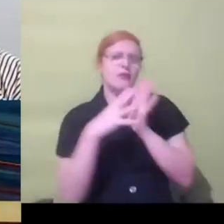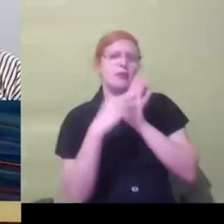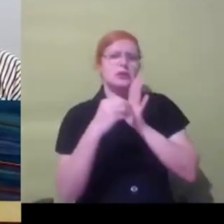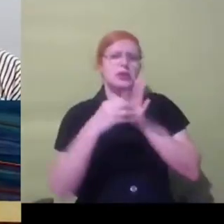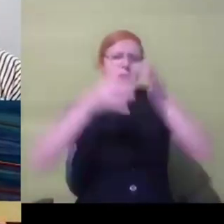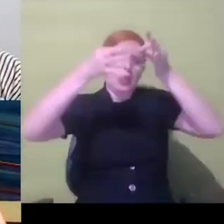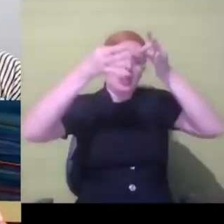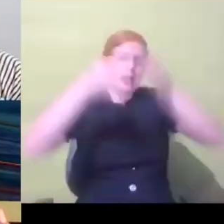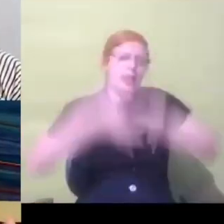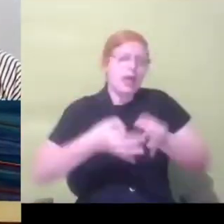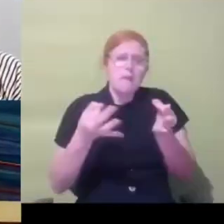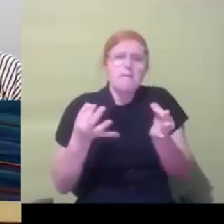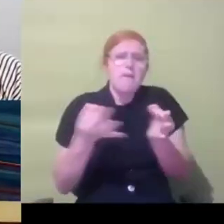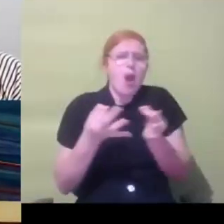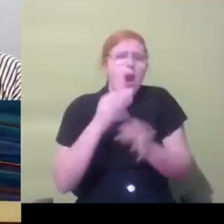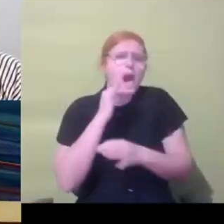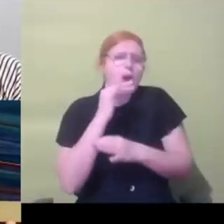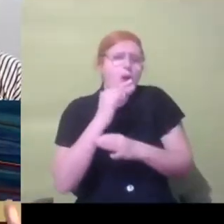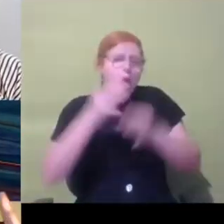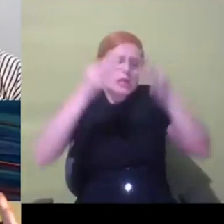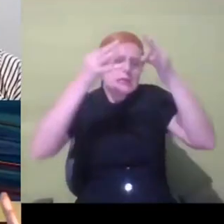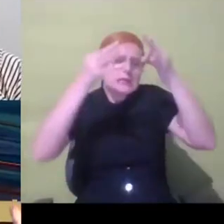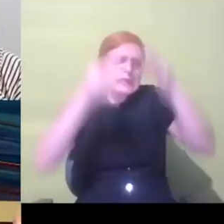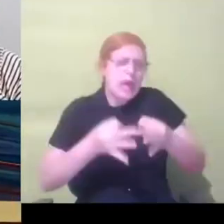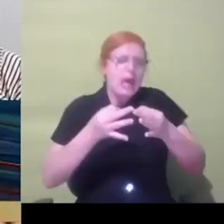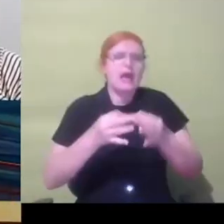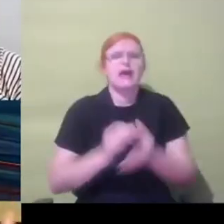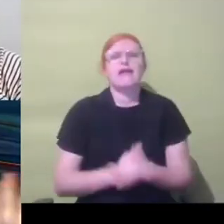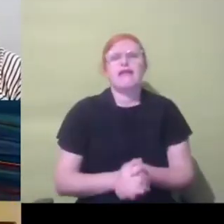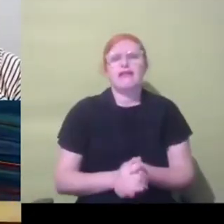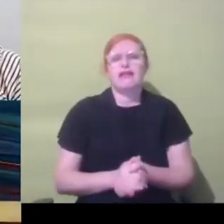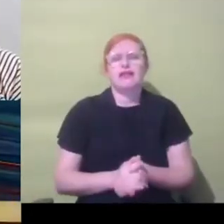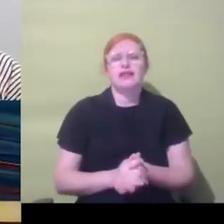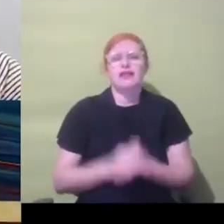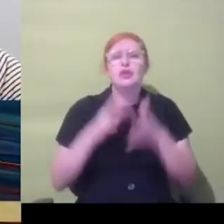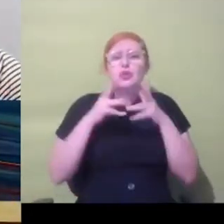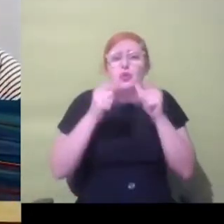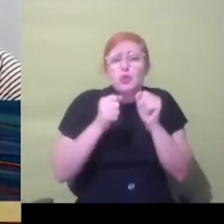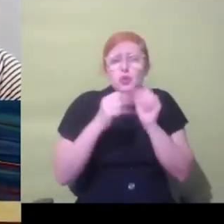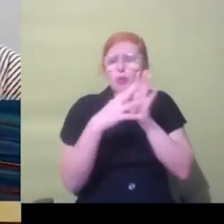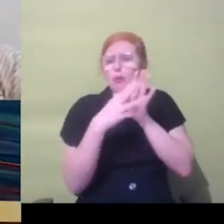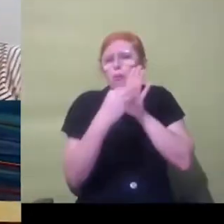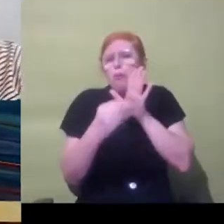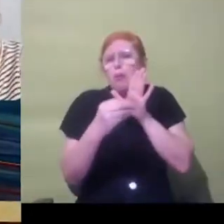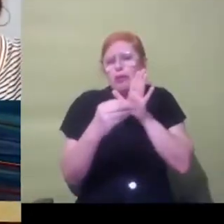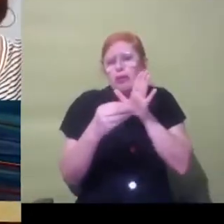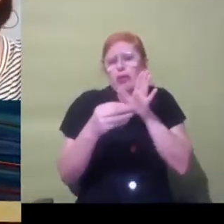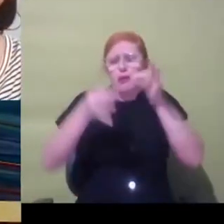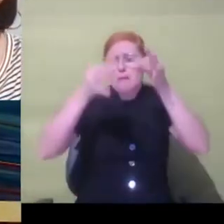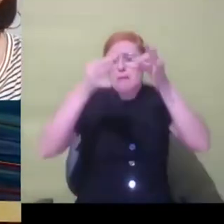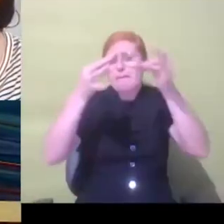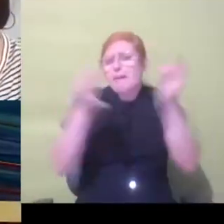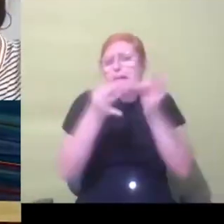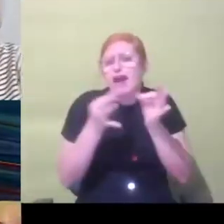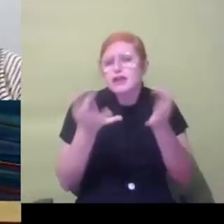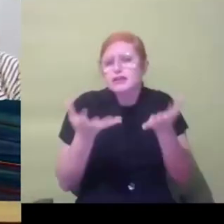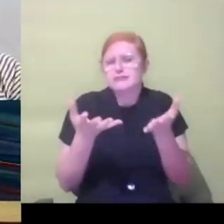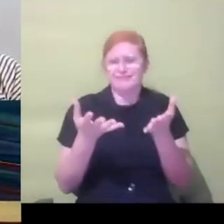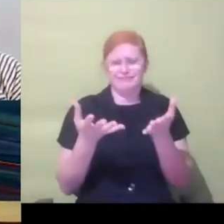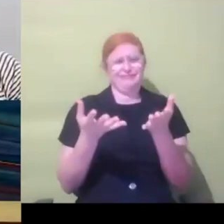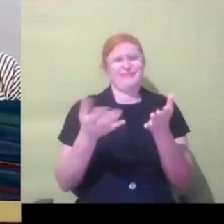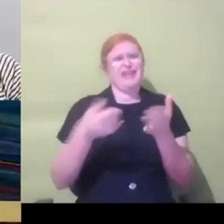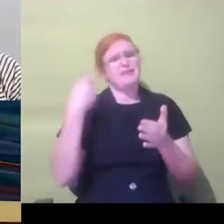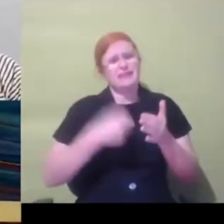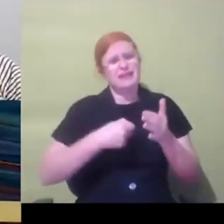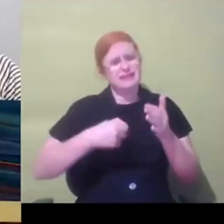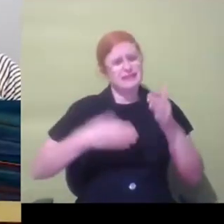correto, que ele já tem uma cor correta que vai ser, tudo naquele formatinho. E eu acho que a gente quer meio